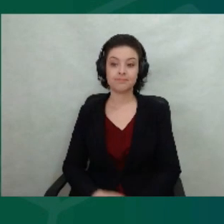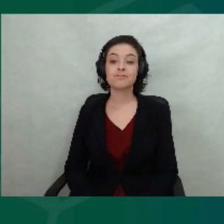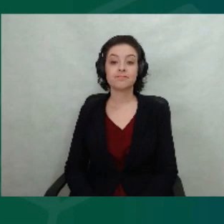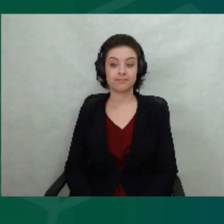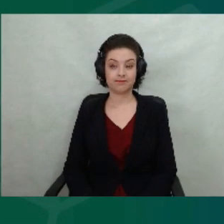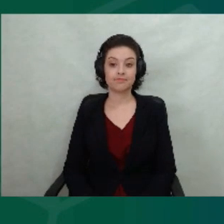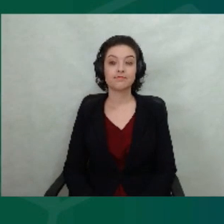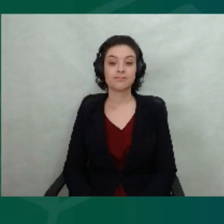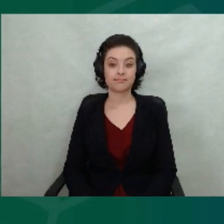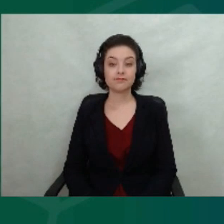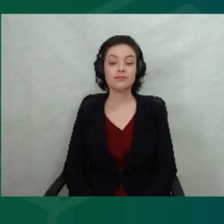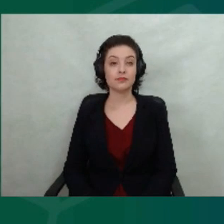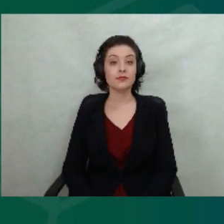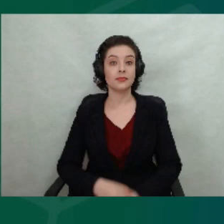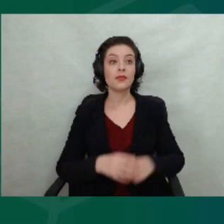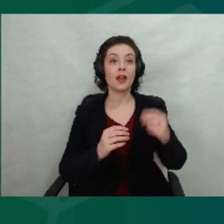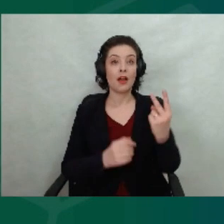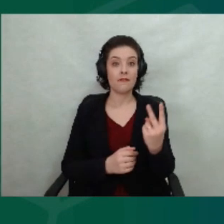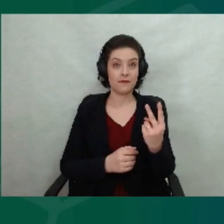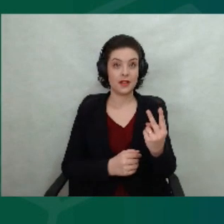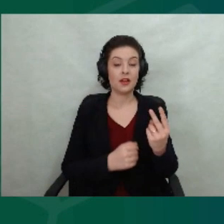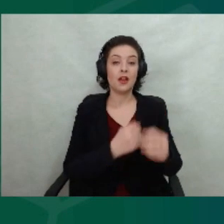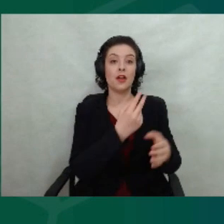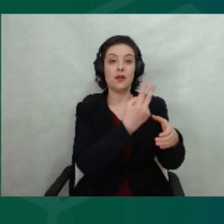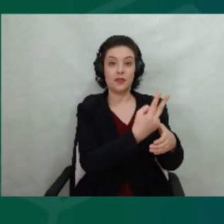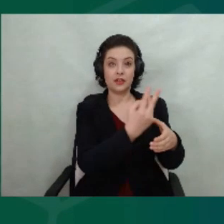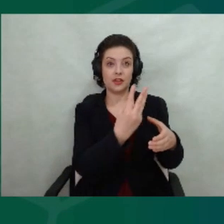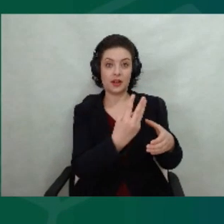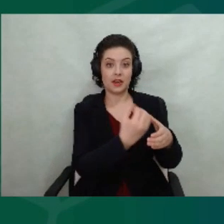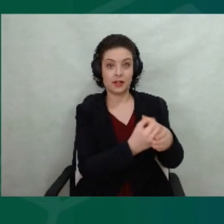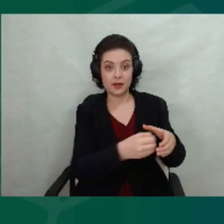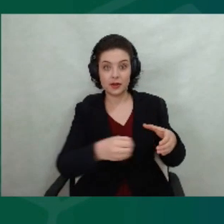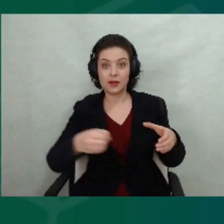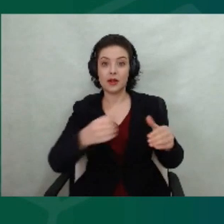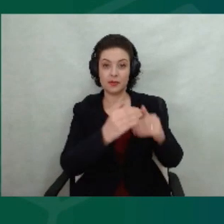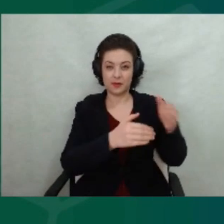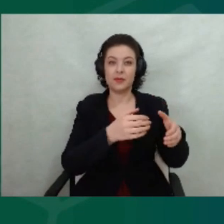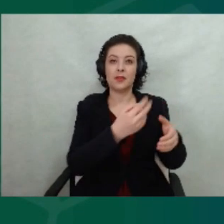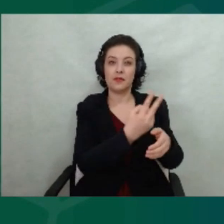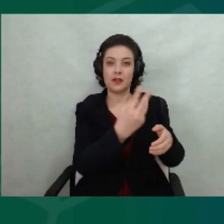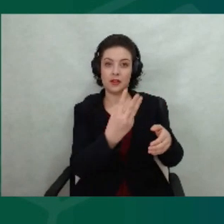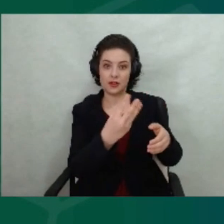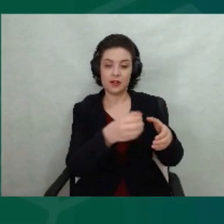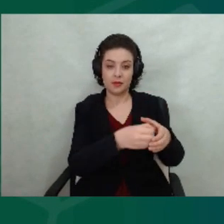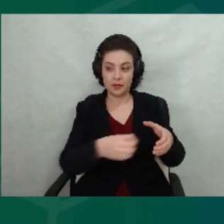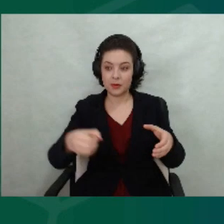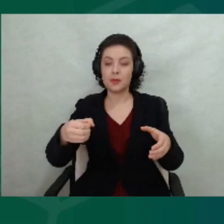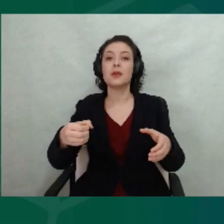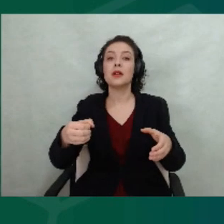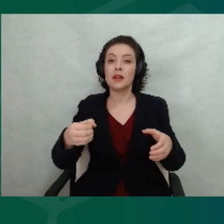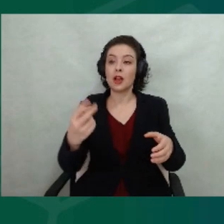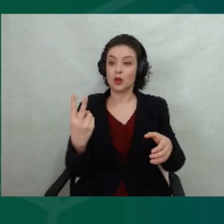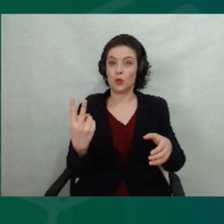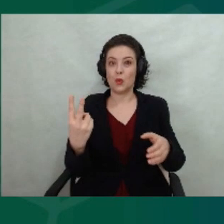das 23 vacinas candidatas em desenvolvimento clínico, nós temos as duas